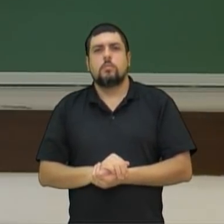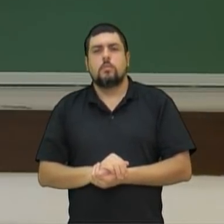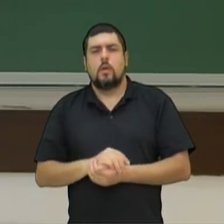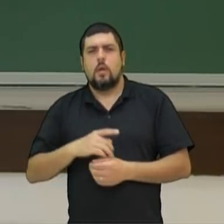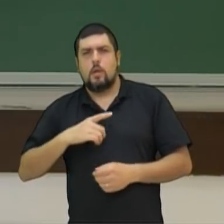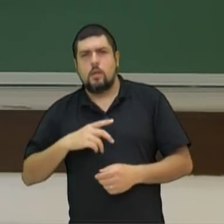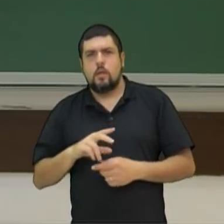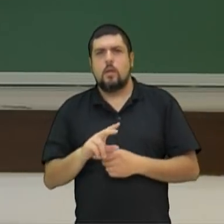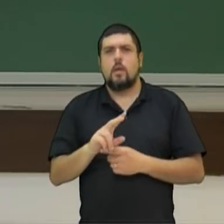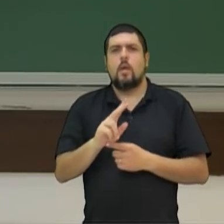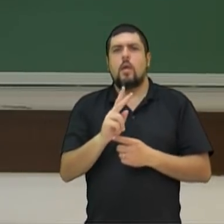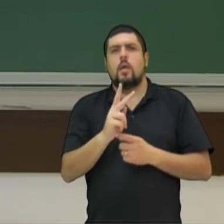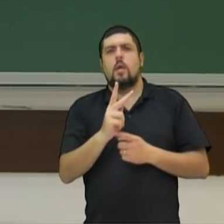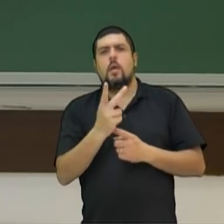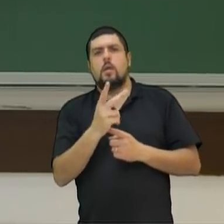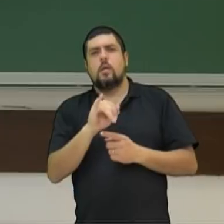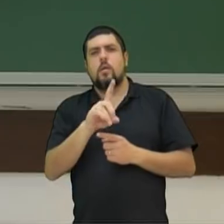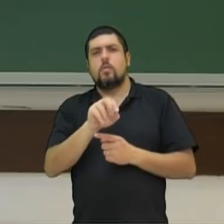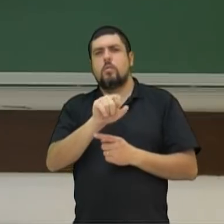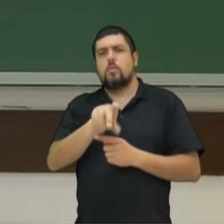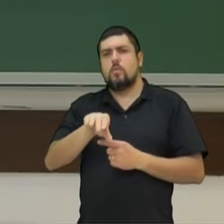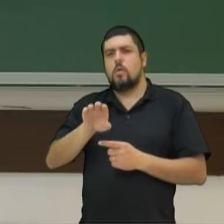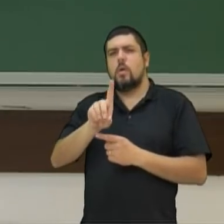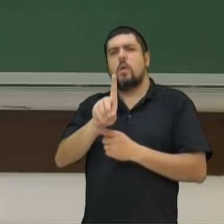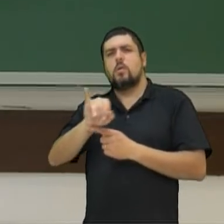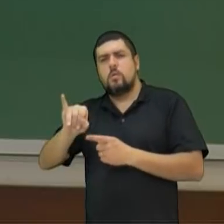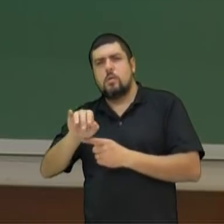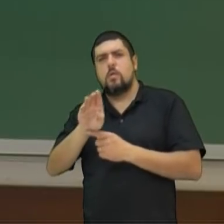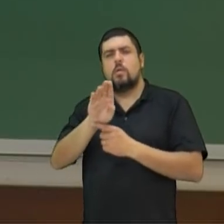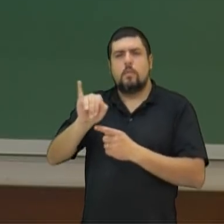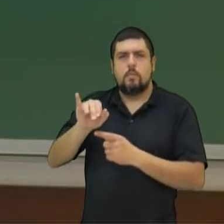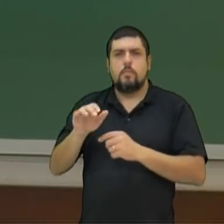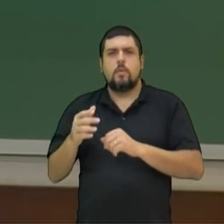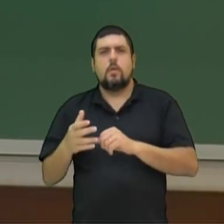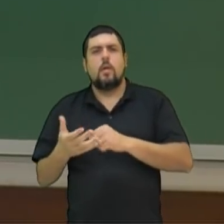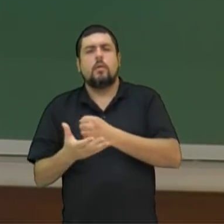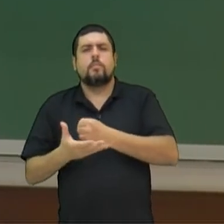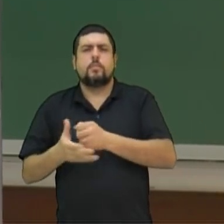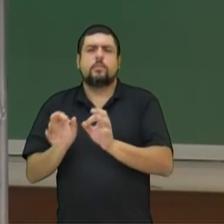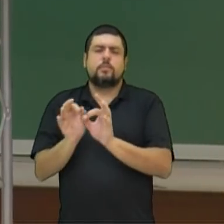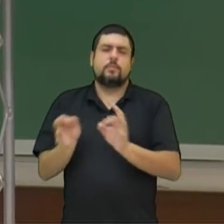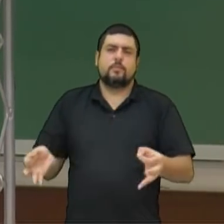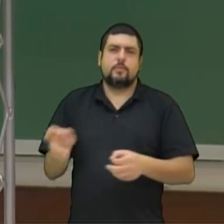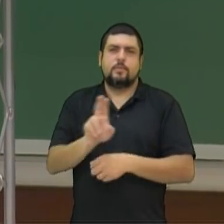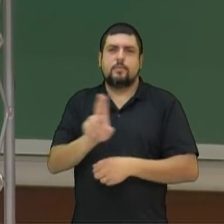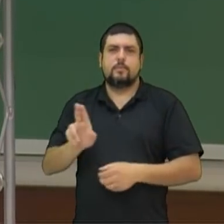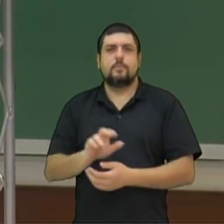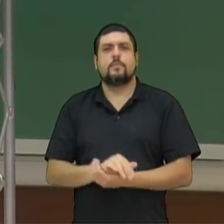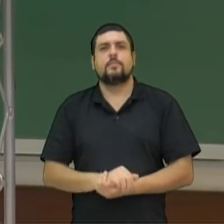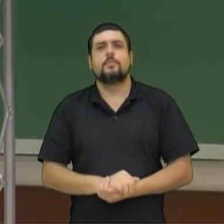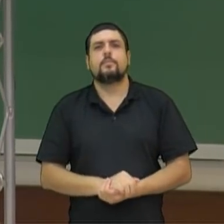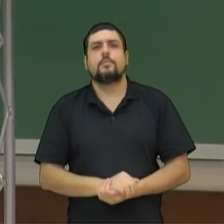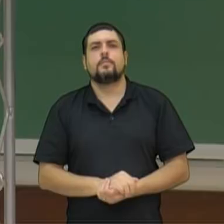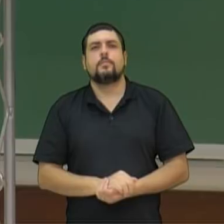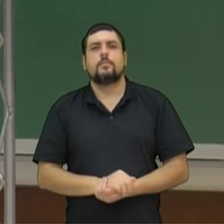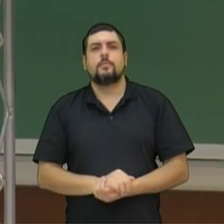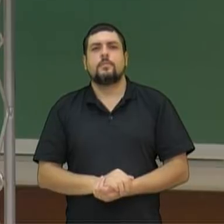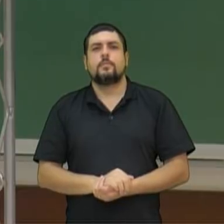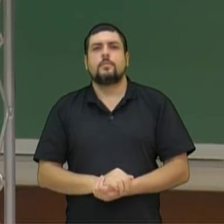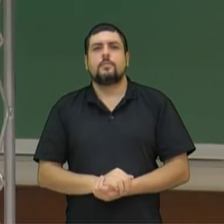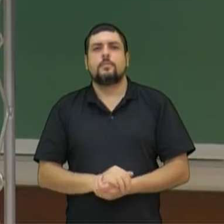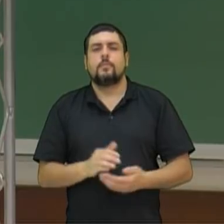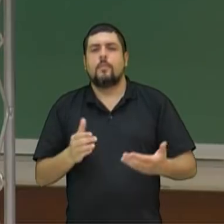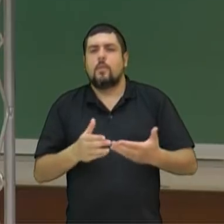de bissódio? Não, não precisa. Bases é ótimo, né? Simples. Seguindo, outros